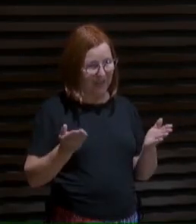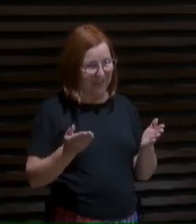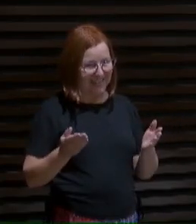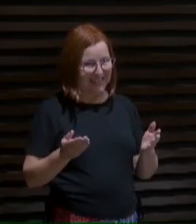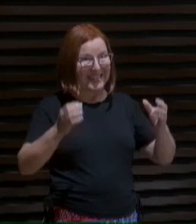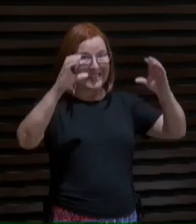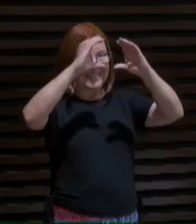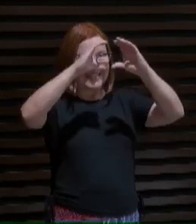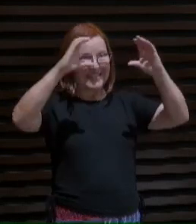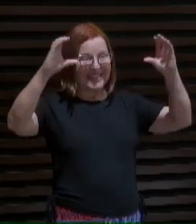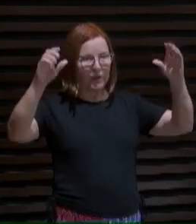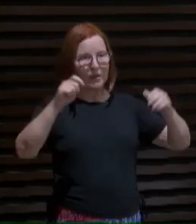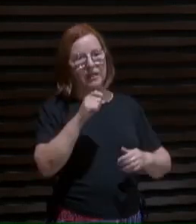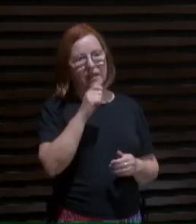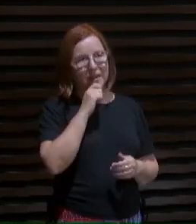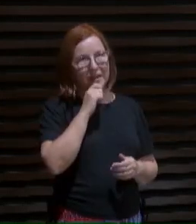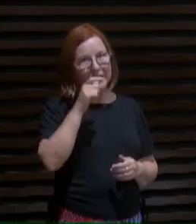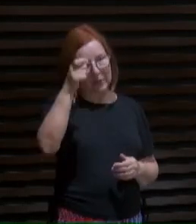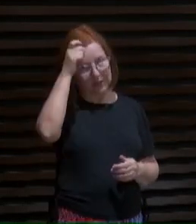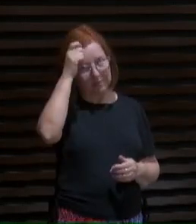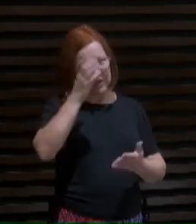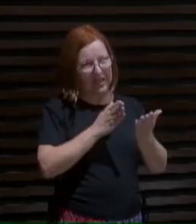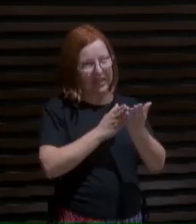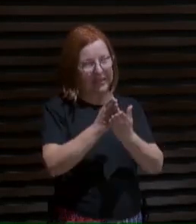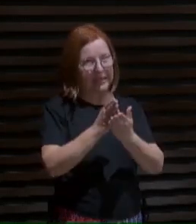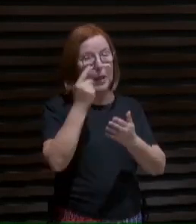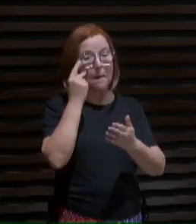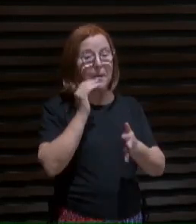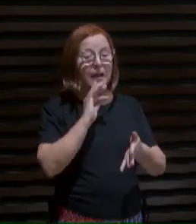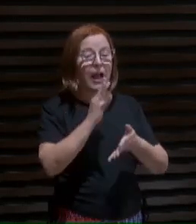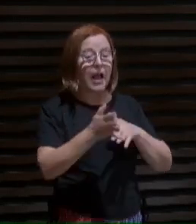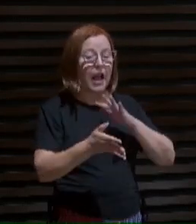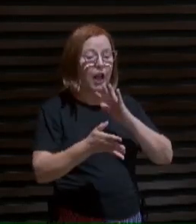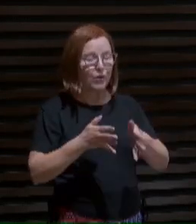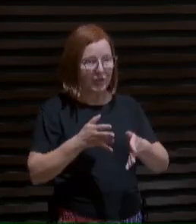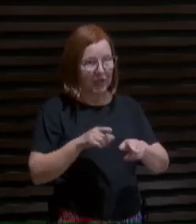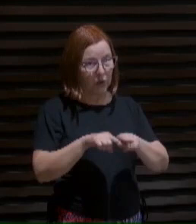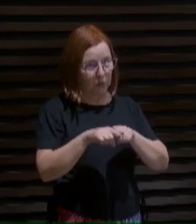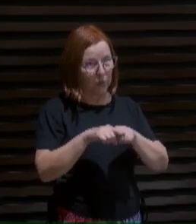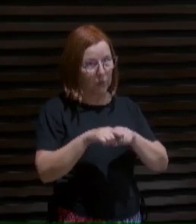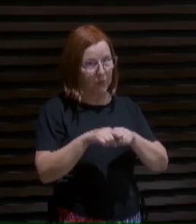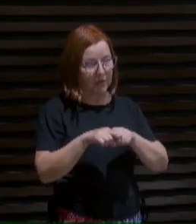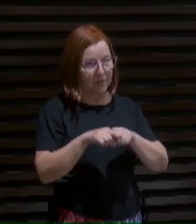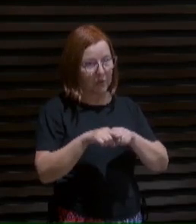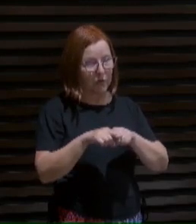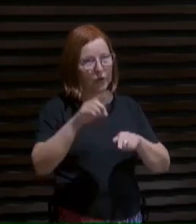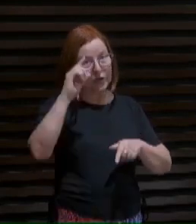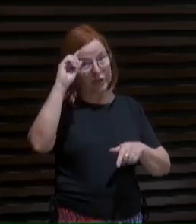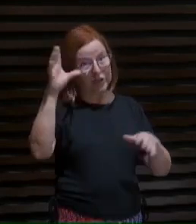céu ainda Satanás entra para acusar os irmãos de dia e de noite na presença do